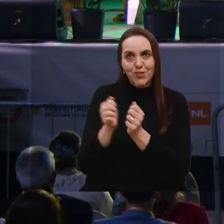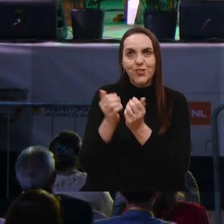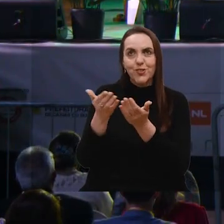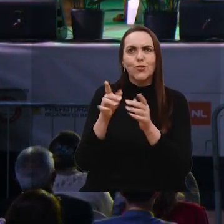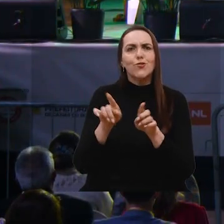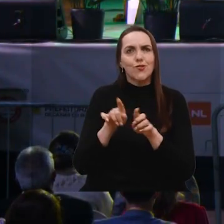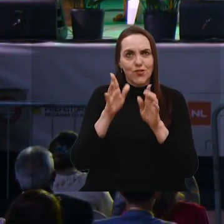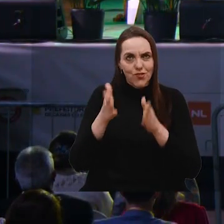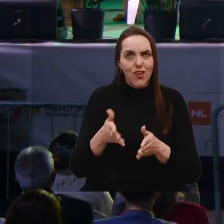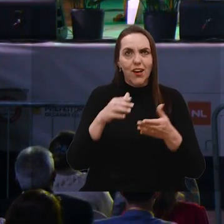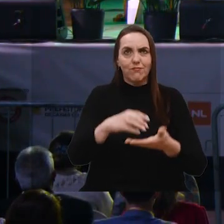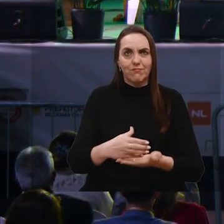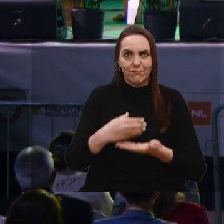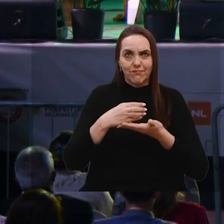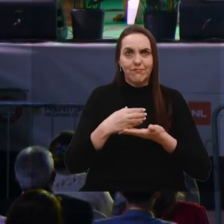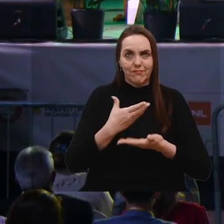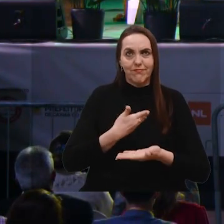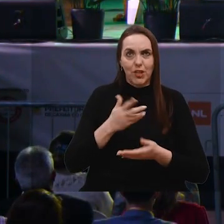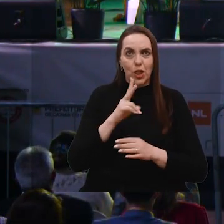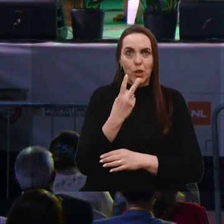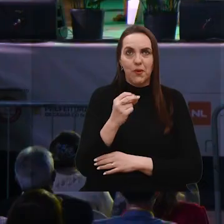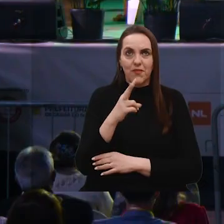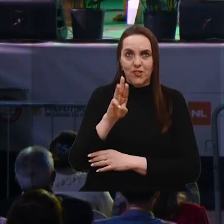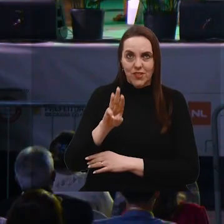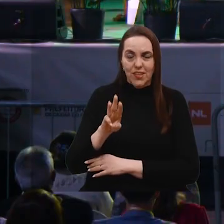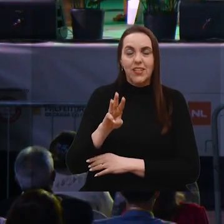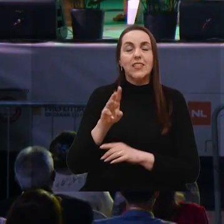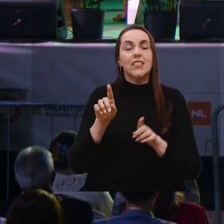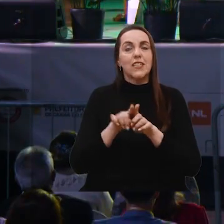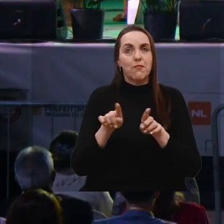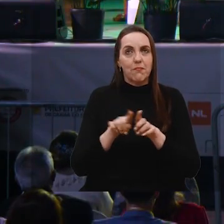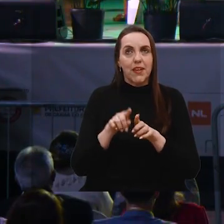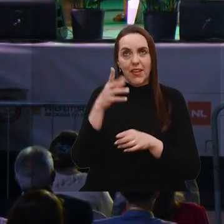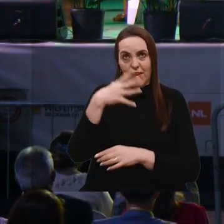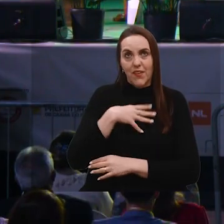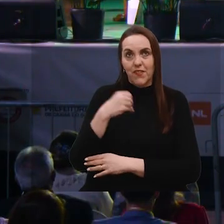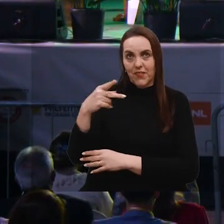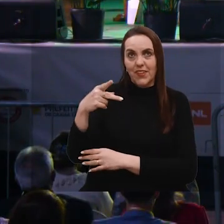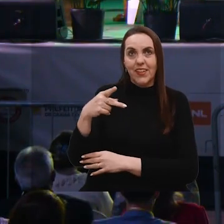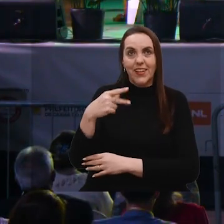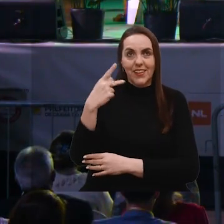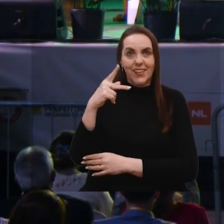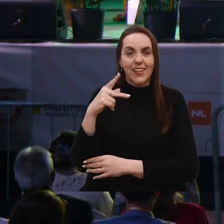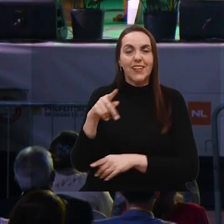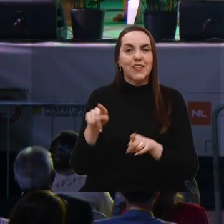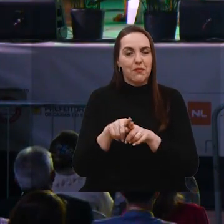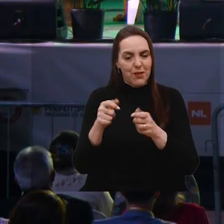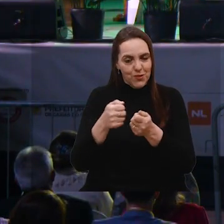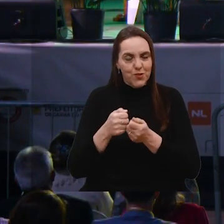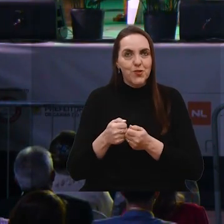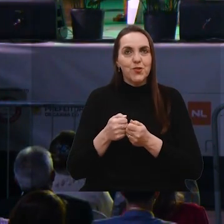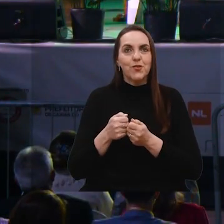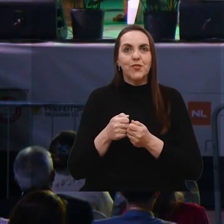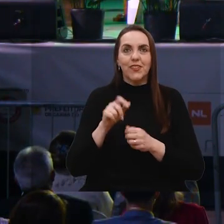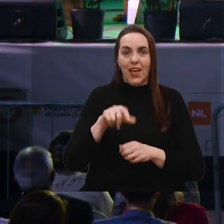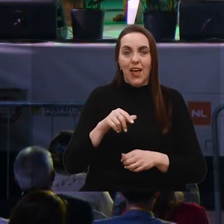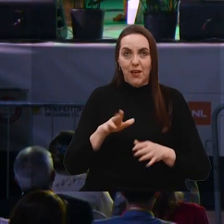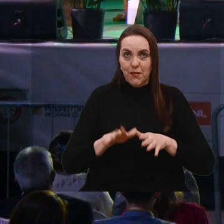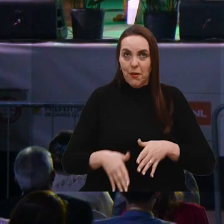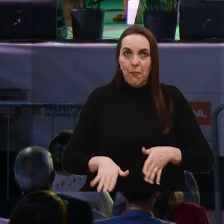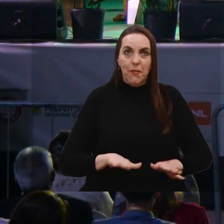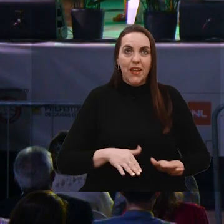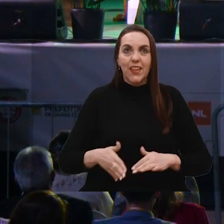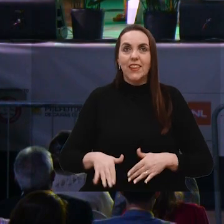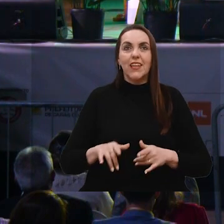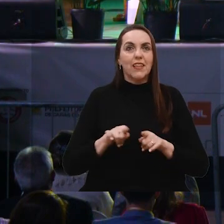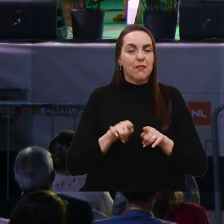está aqui conosco, já recebeu essa comenda em 2023, a Priscila também conosco. Nossa prenda do Rio Grande